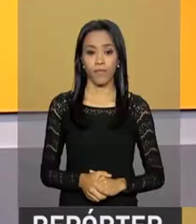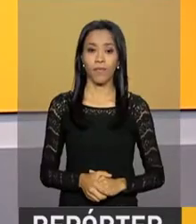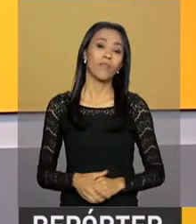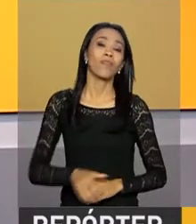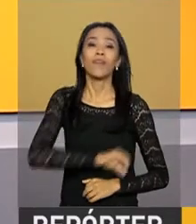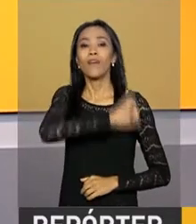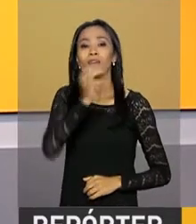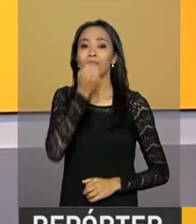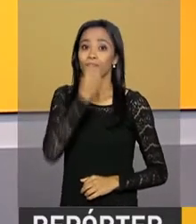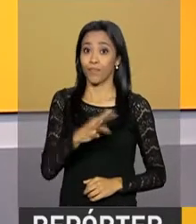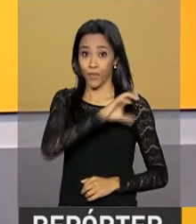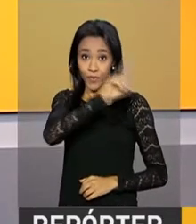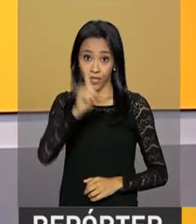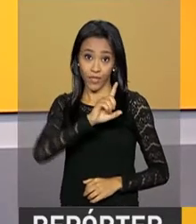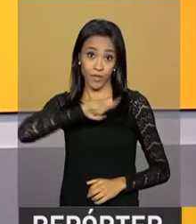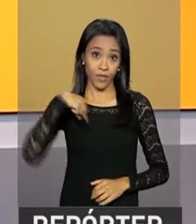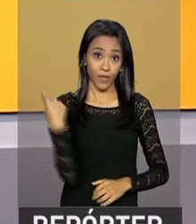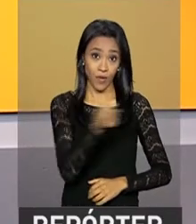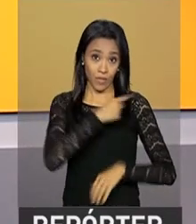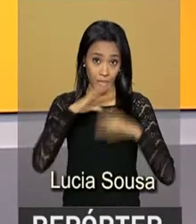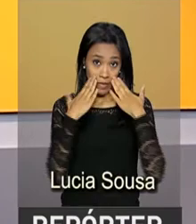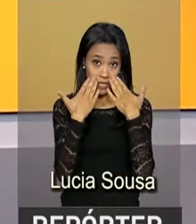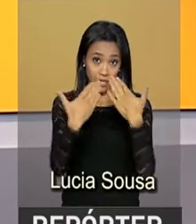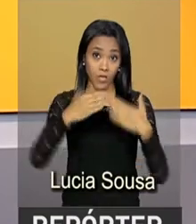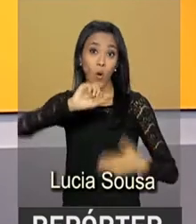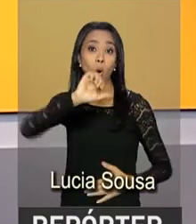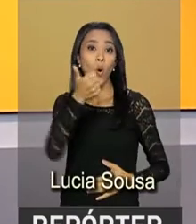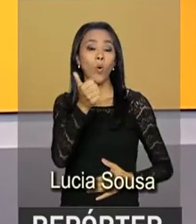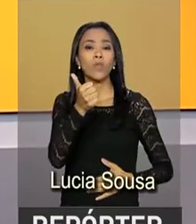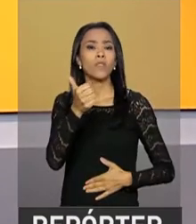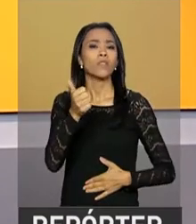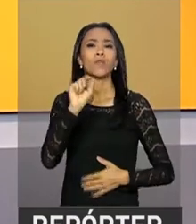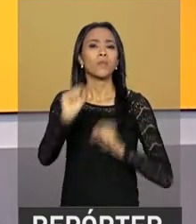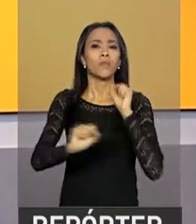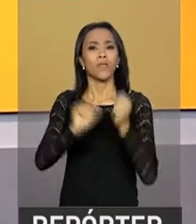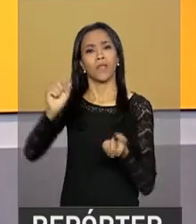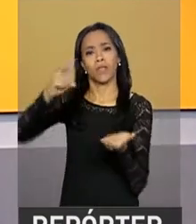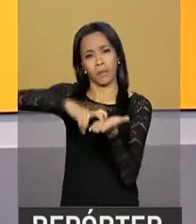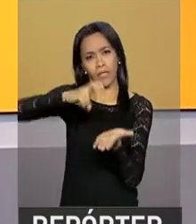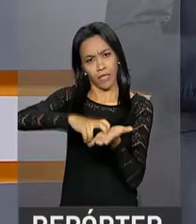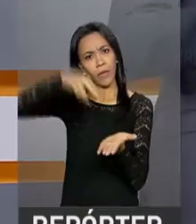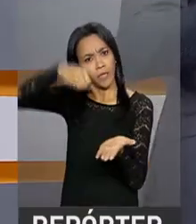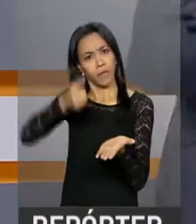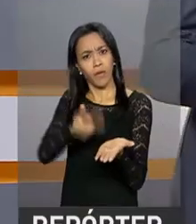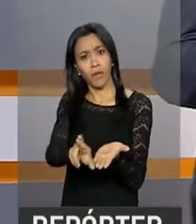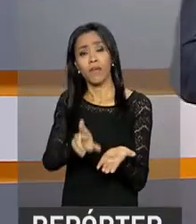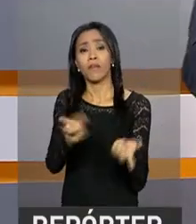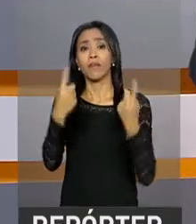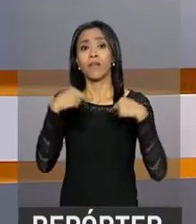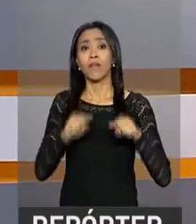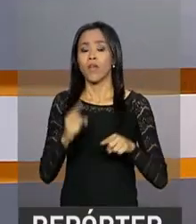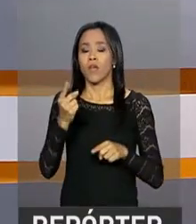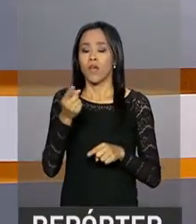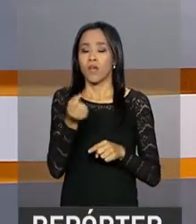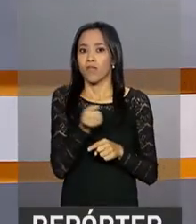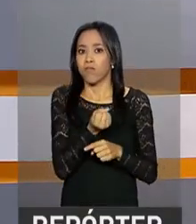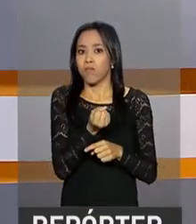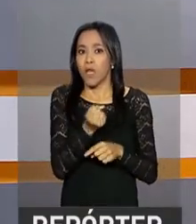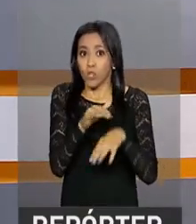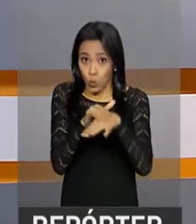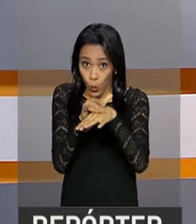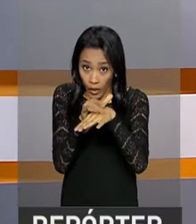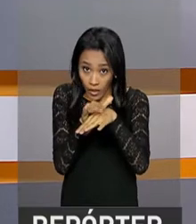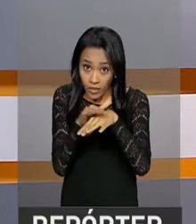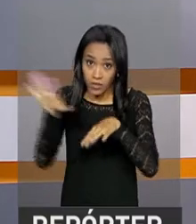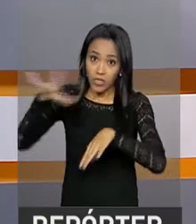Olá, bom dia. Está no ar a edição das 11 horas da manhã do Repórter NBR. O número de doenças transmitidas